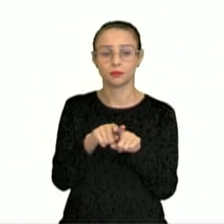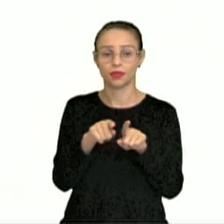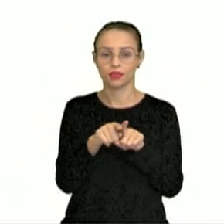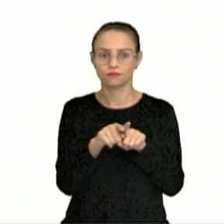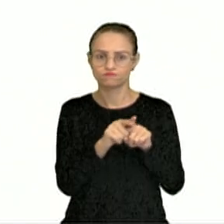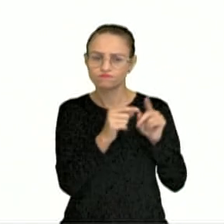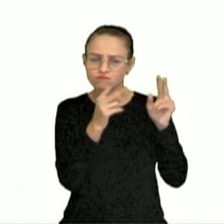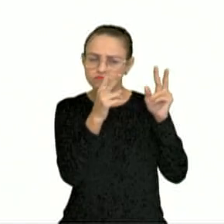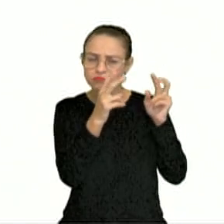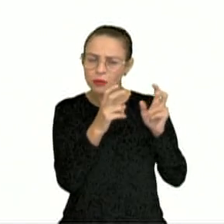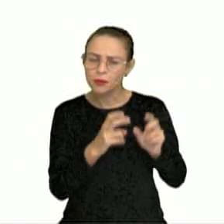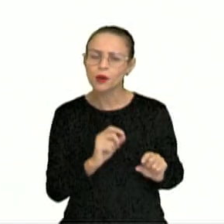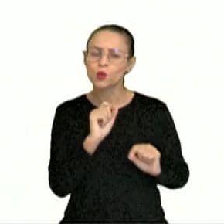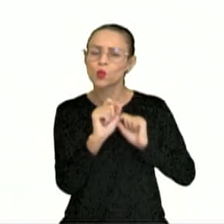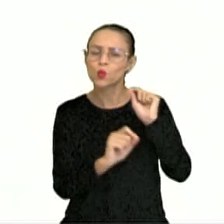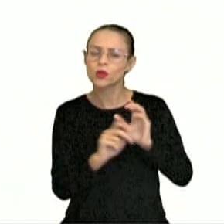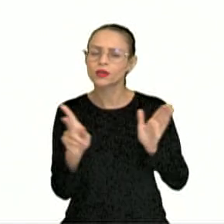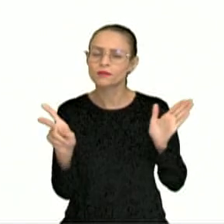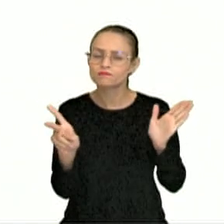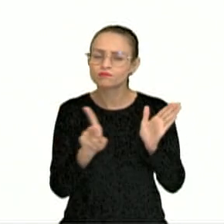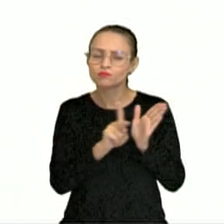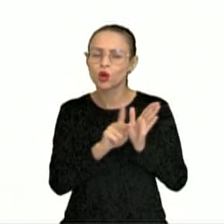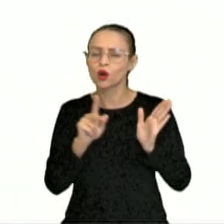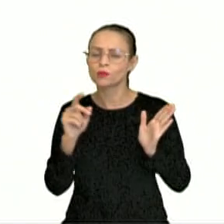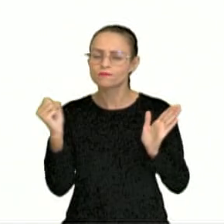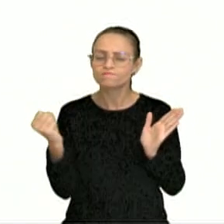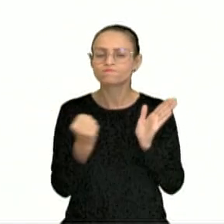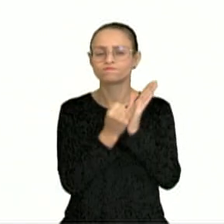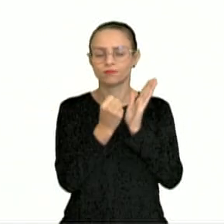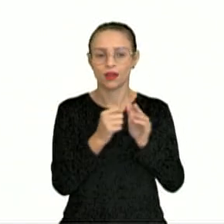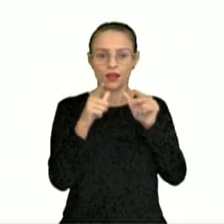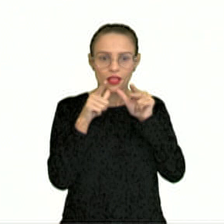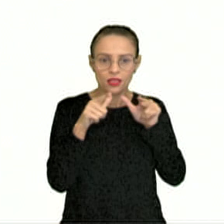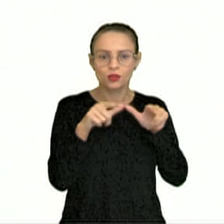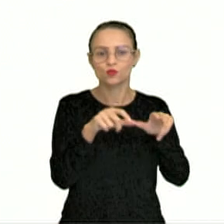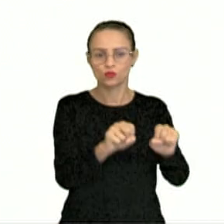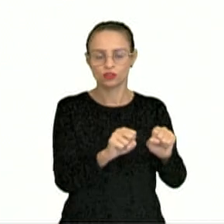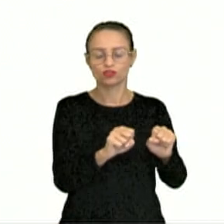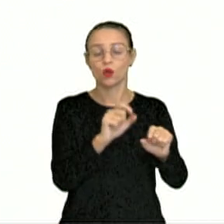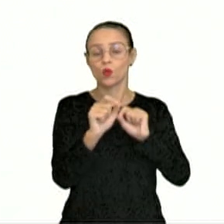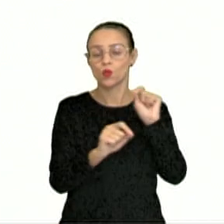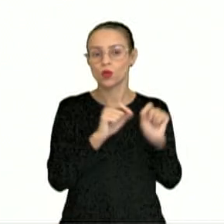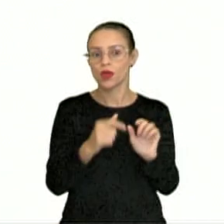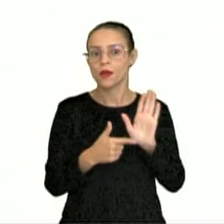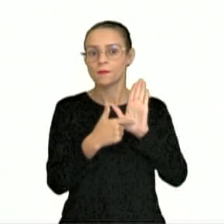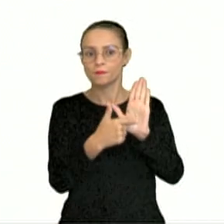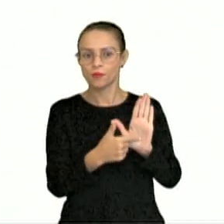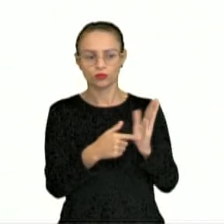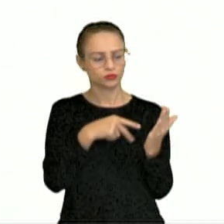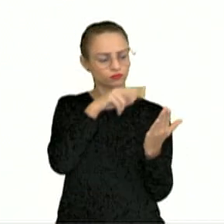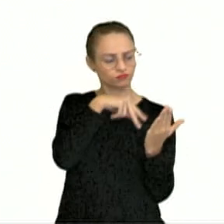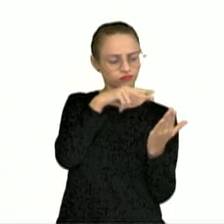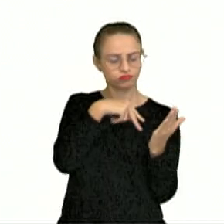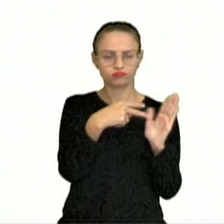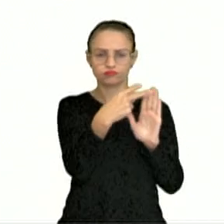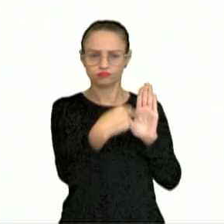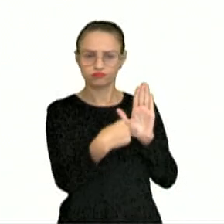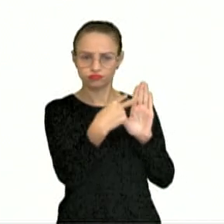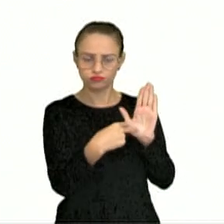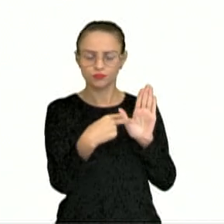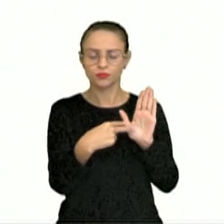as marcas linguísticas que evidenciam o locutor e interlocutor, reconhecer o assunto e